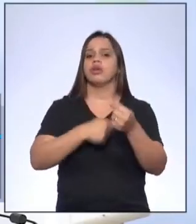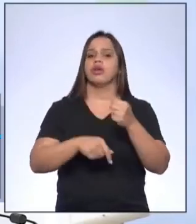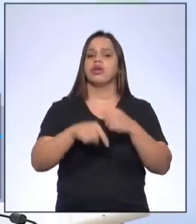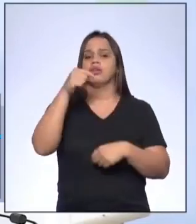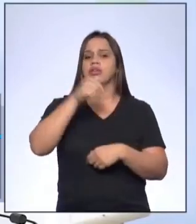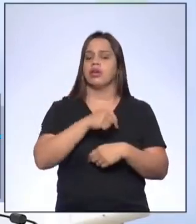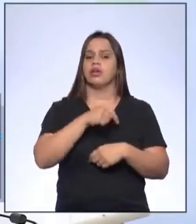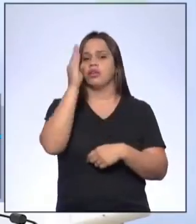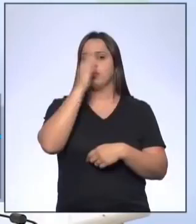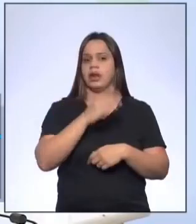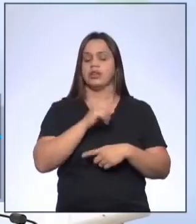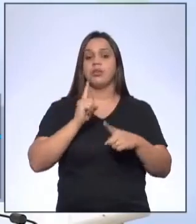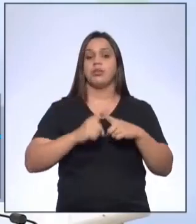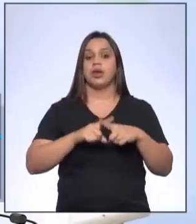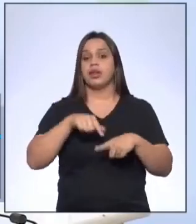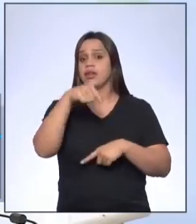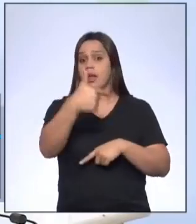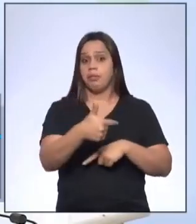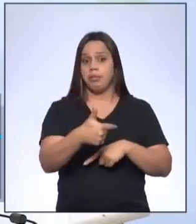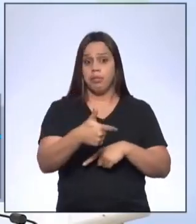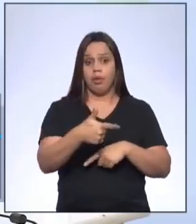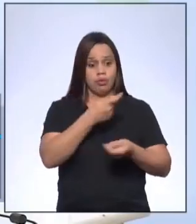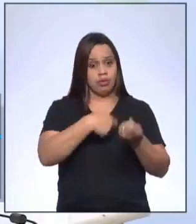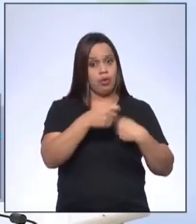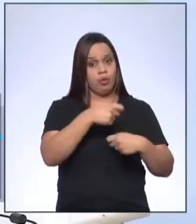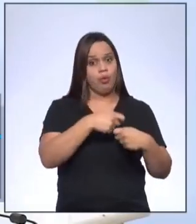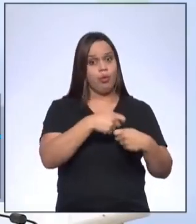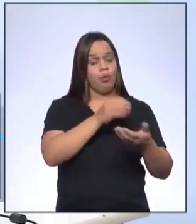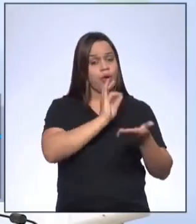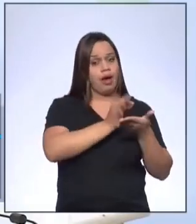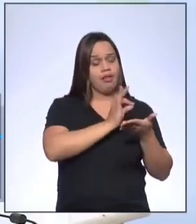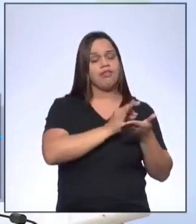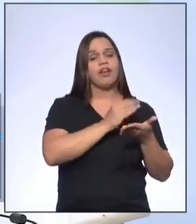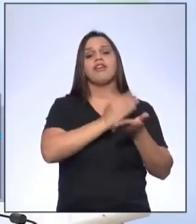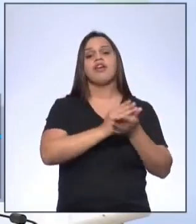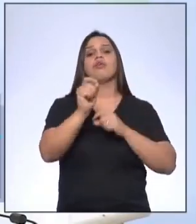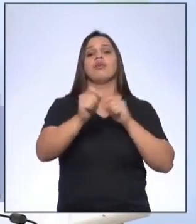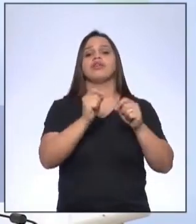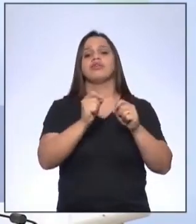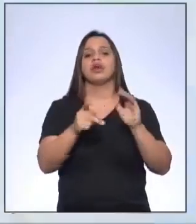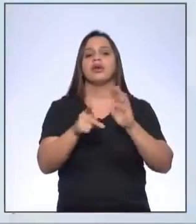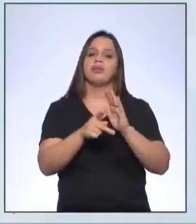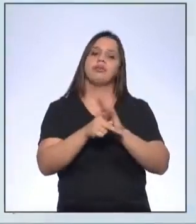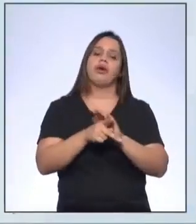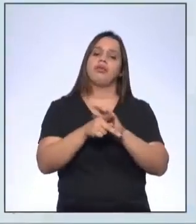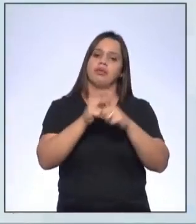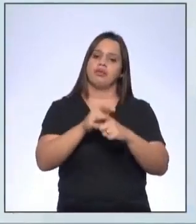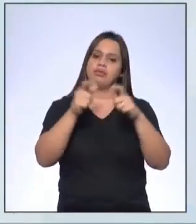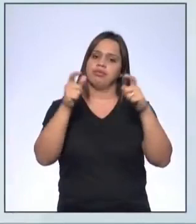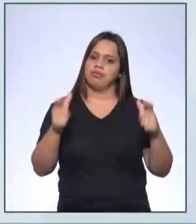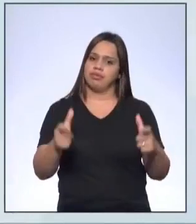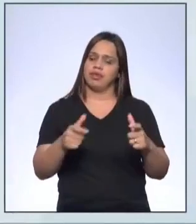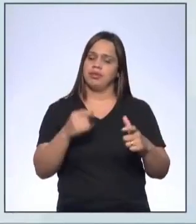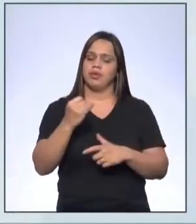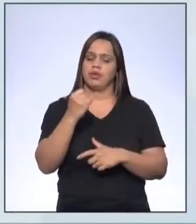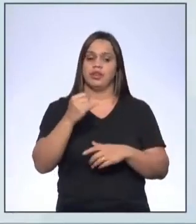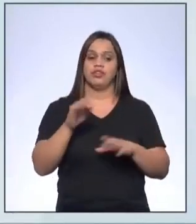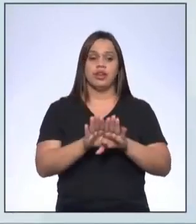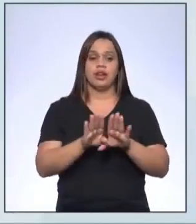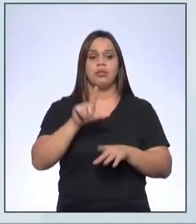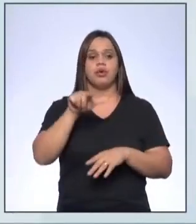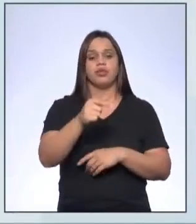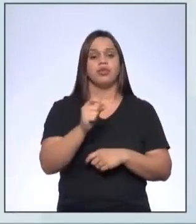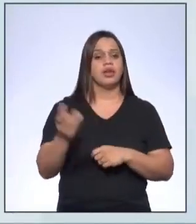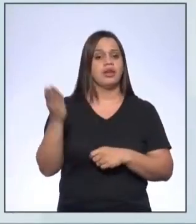pós o ciclo do café. Vamos acompanhando aí o ciclo da borracha, né, também é importante retratar para vocês aí.